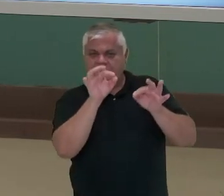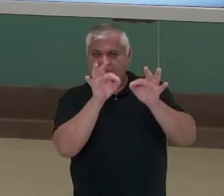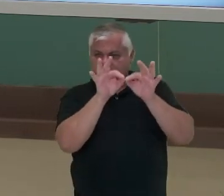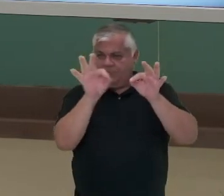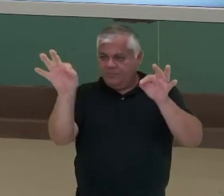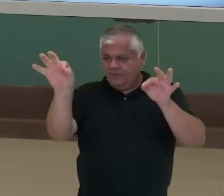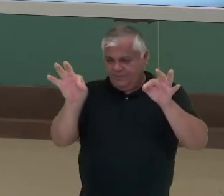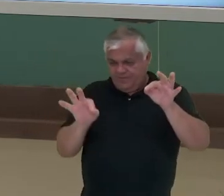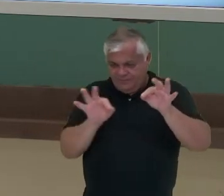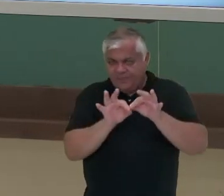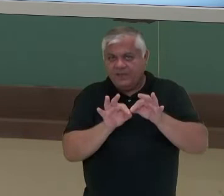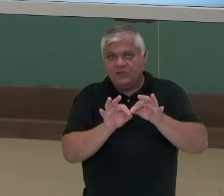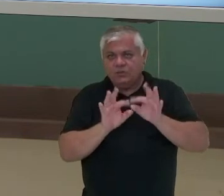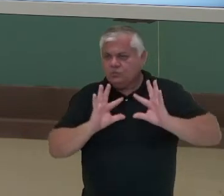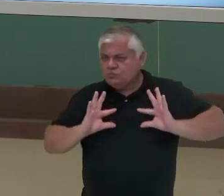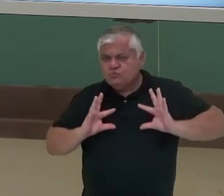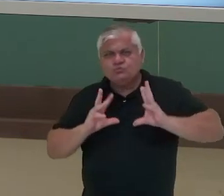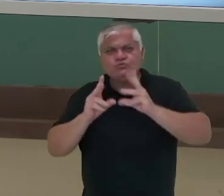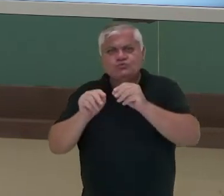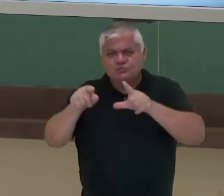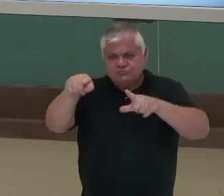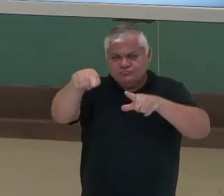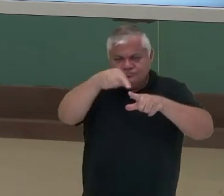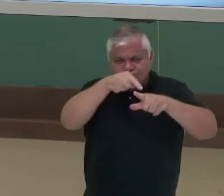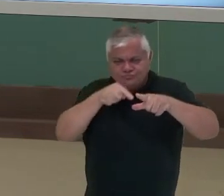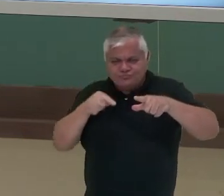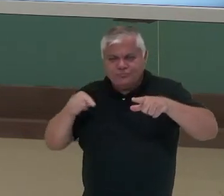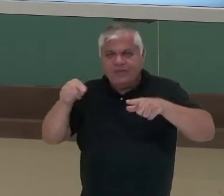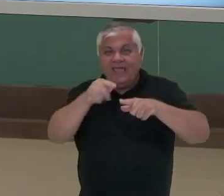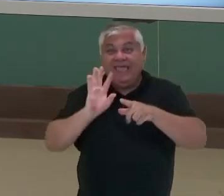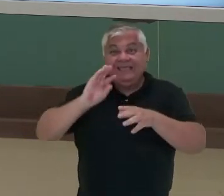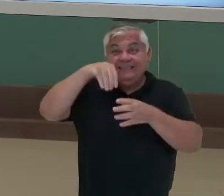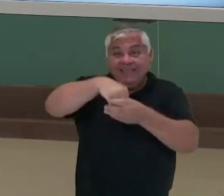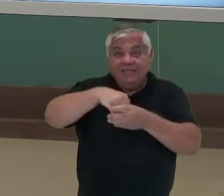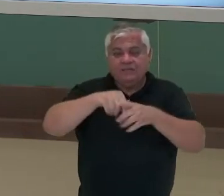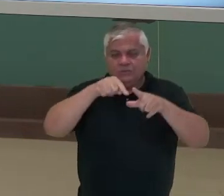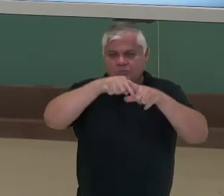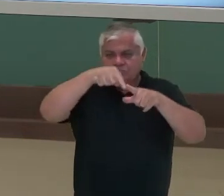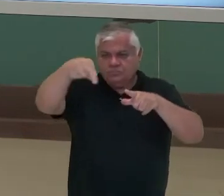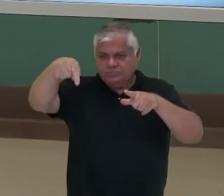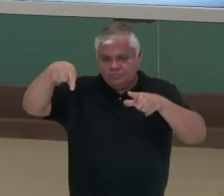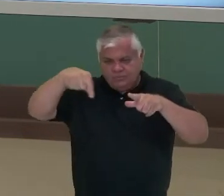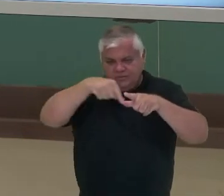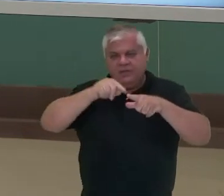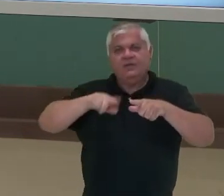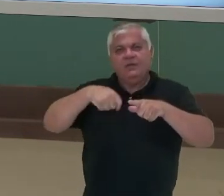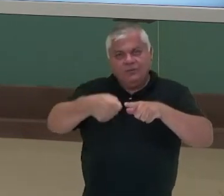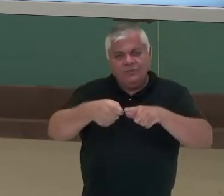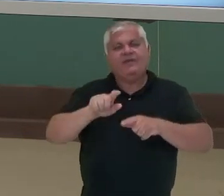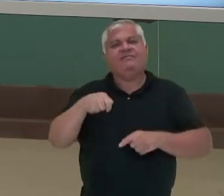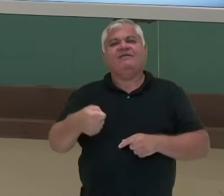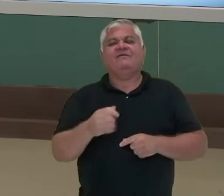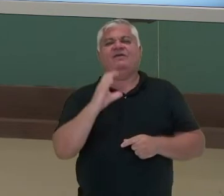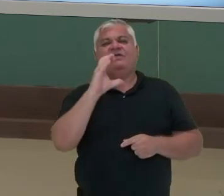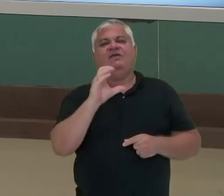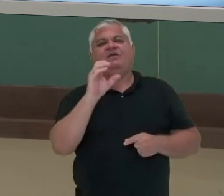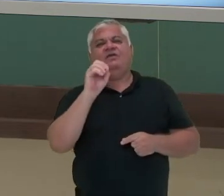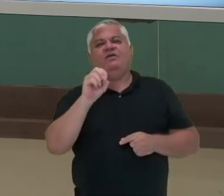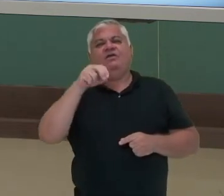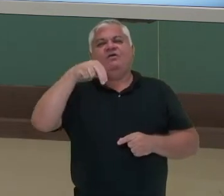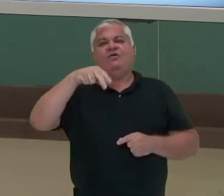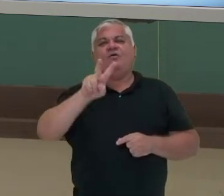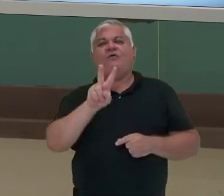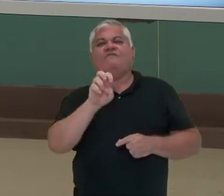eu unir e toda a reta ficar dentro do nosso polígono, nós vamos chamar ele